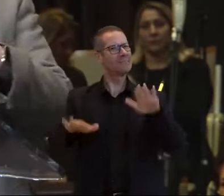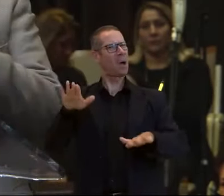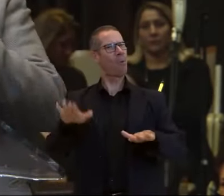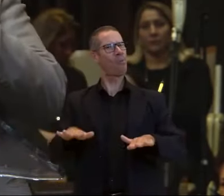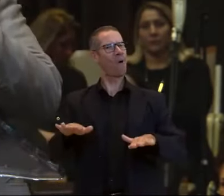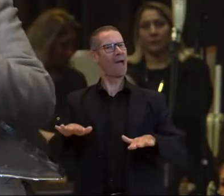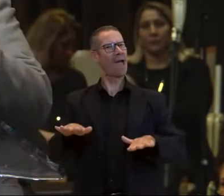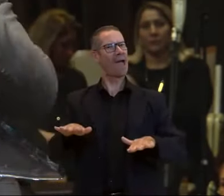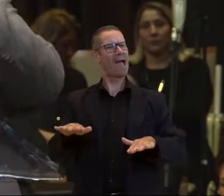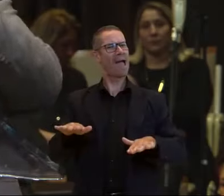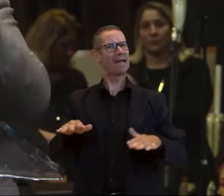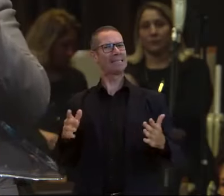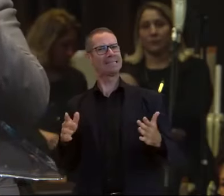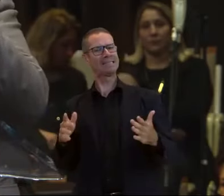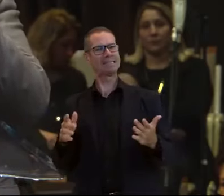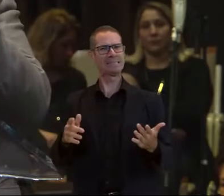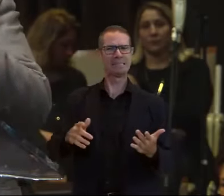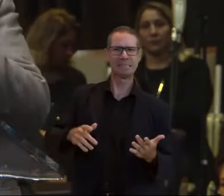tenham tido alguns